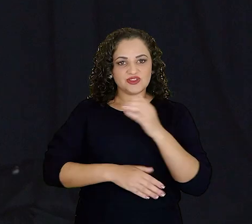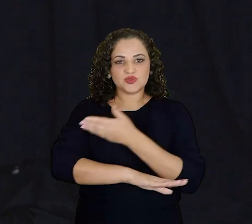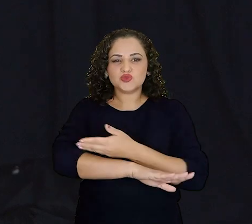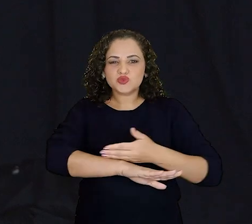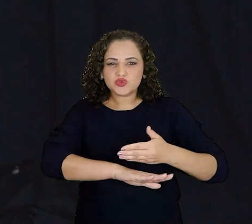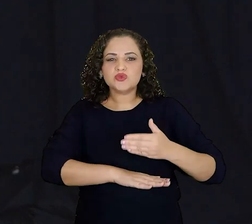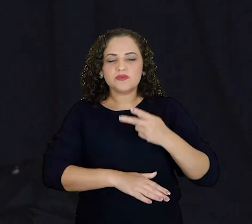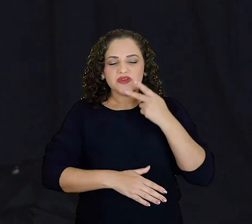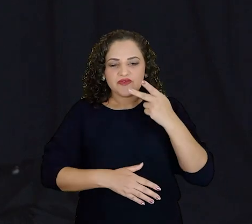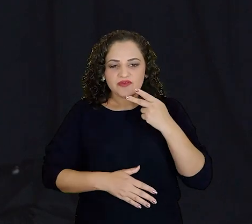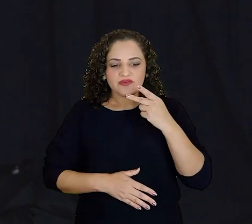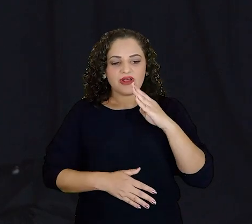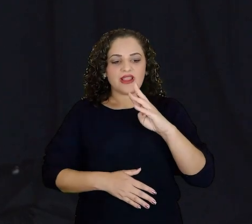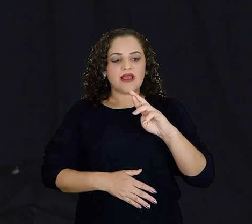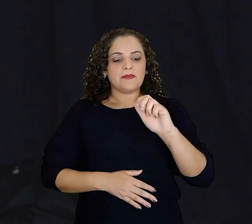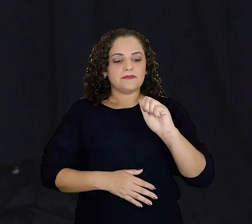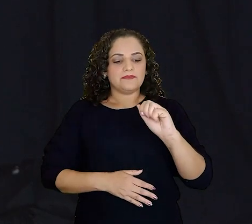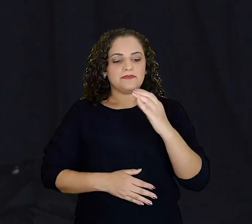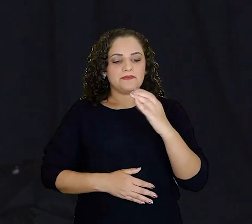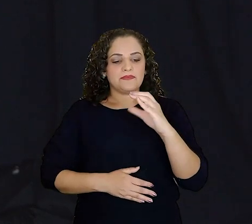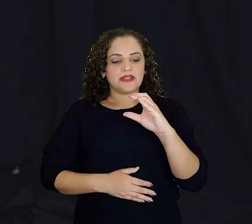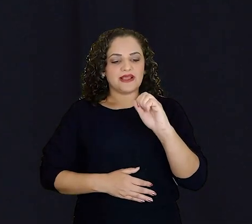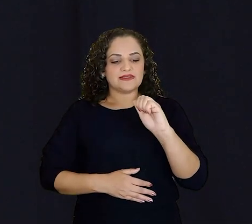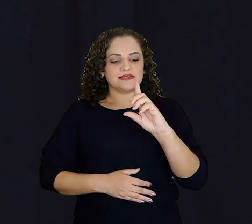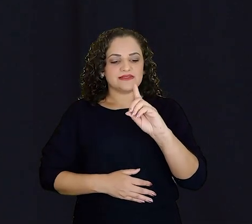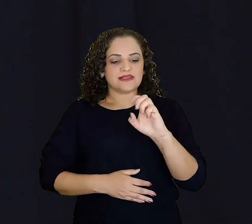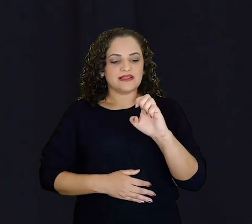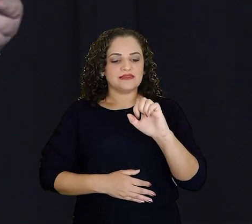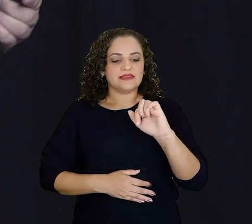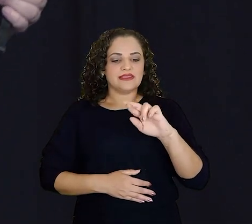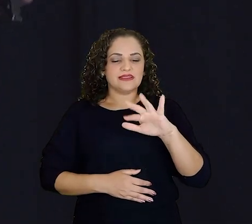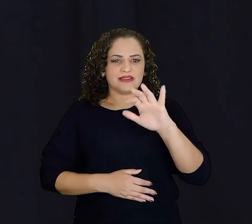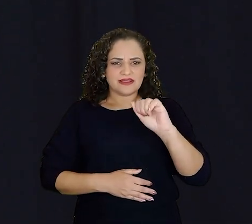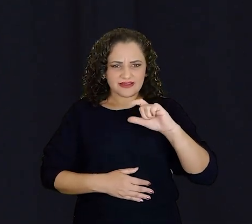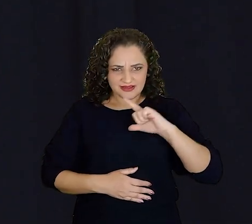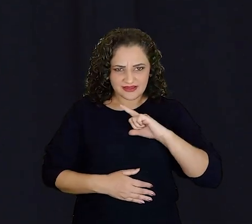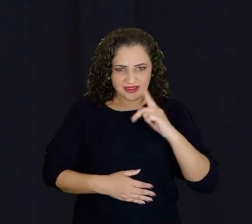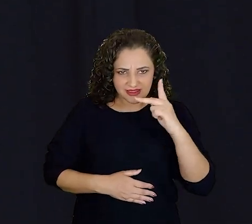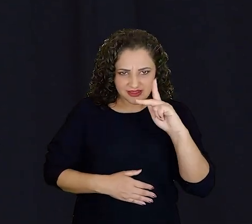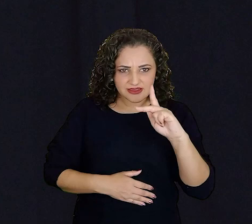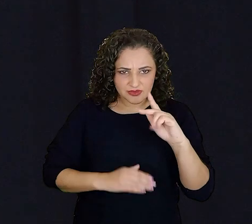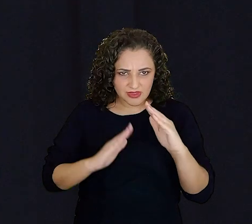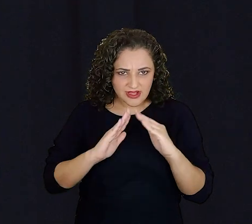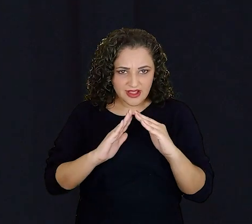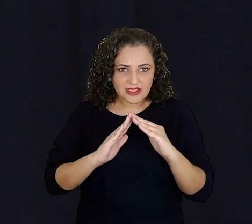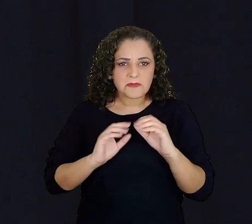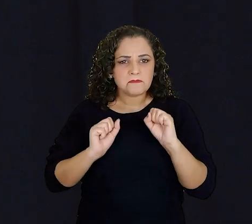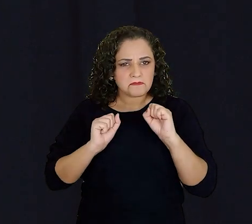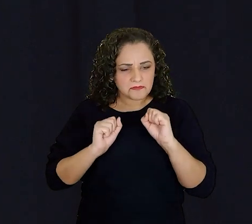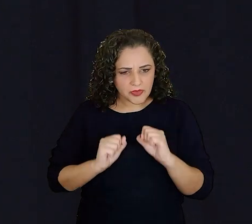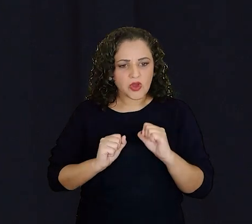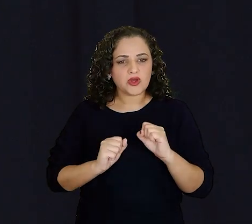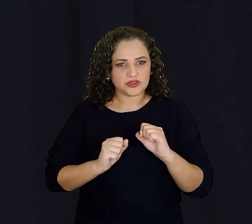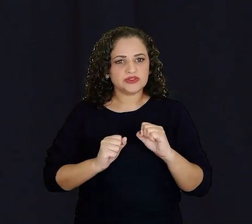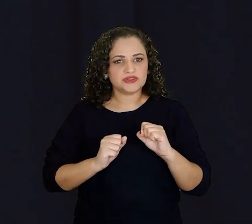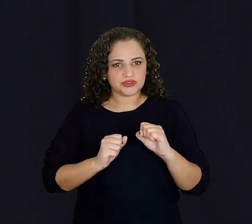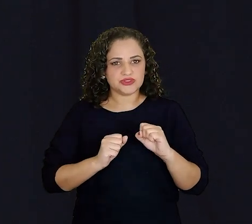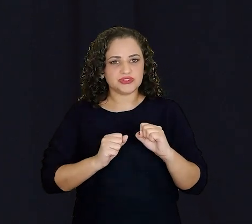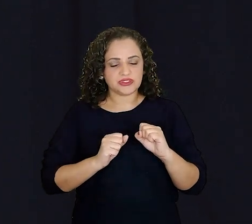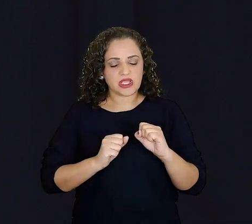braçadeira. Se você tiver um desse na sua casa, você pode colocar ele na casa número 5 do seu